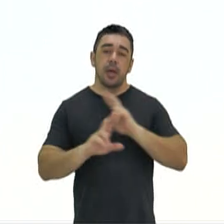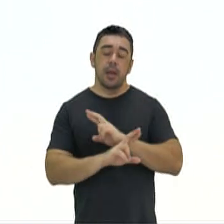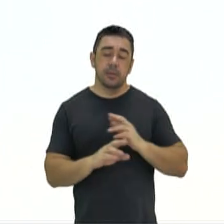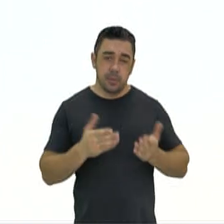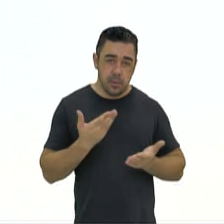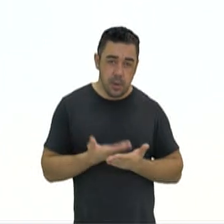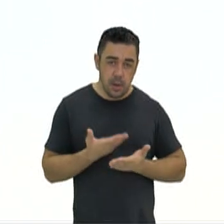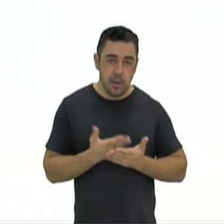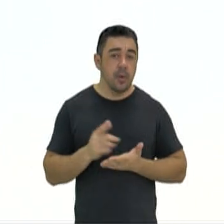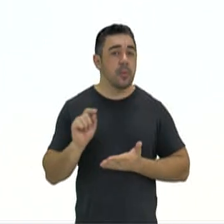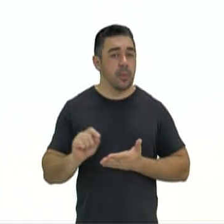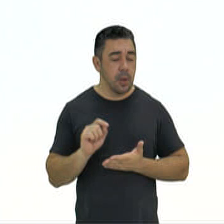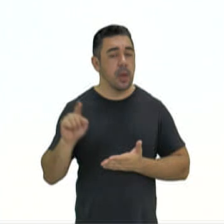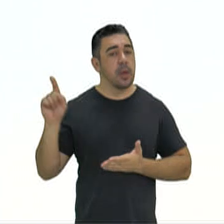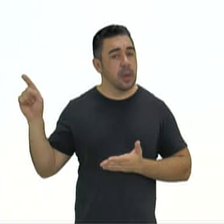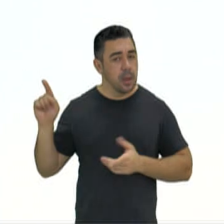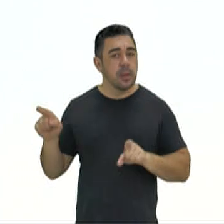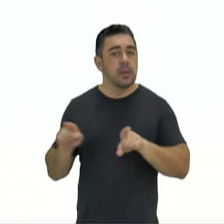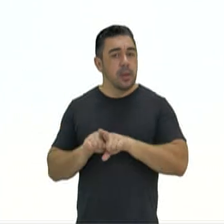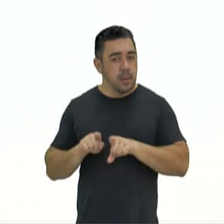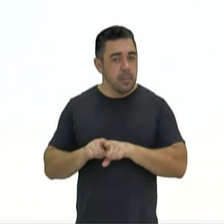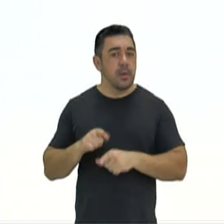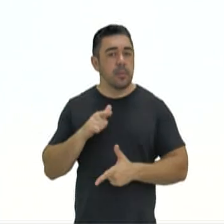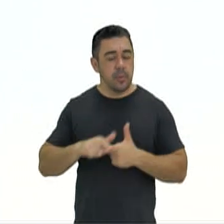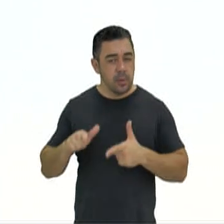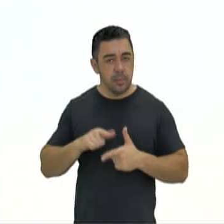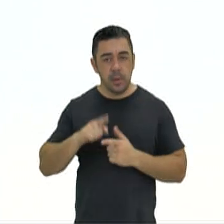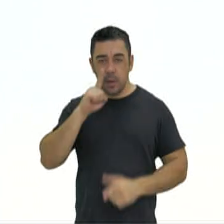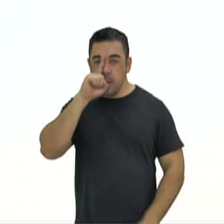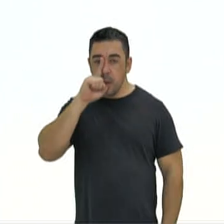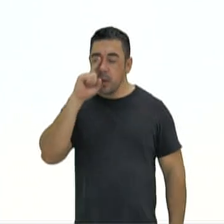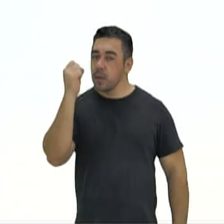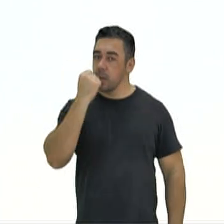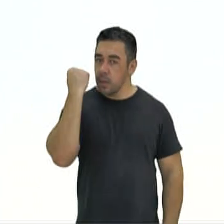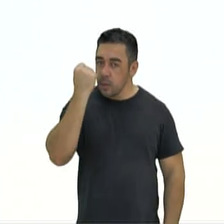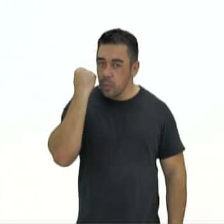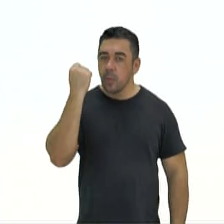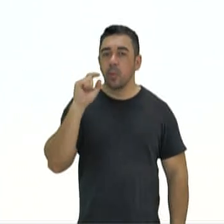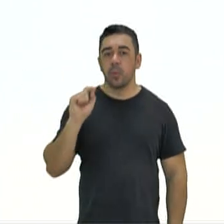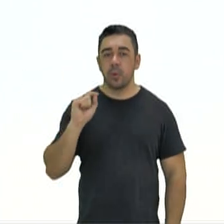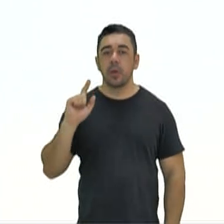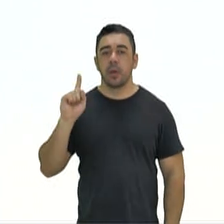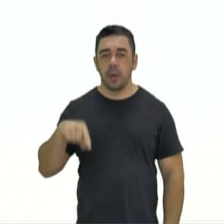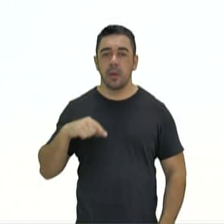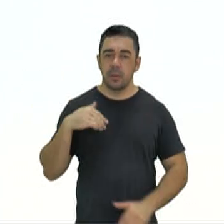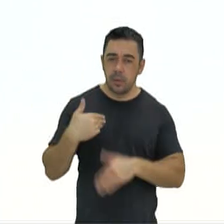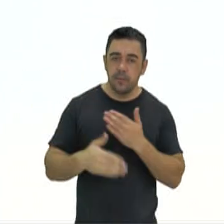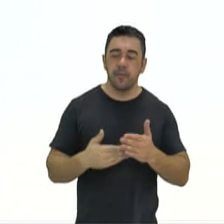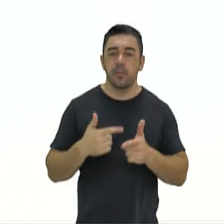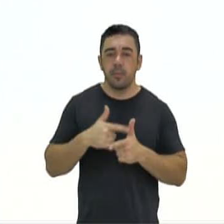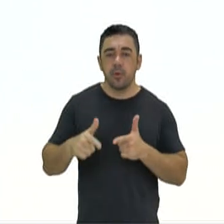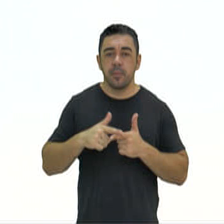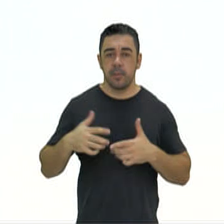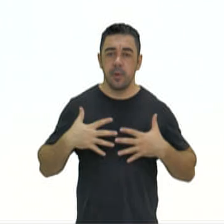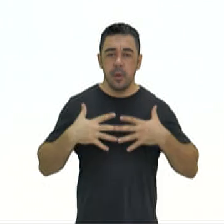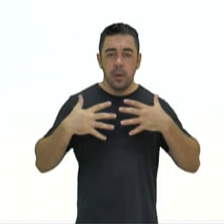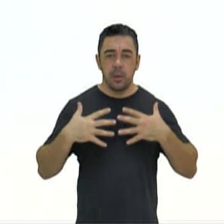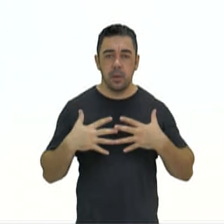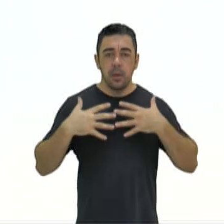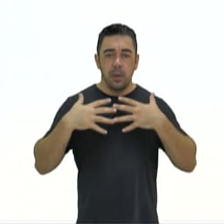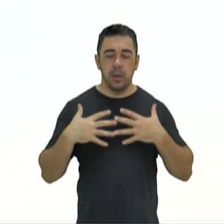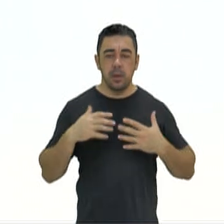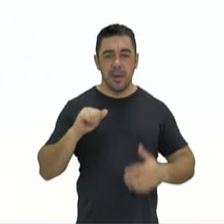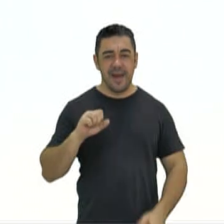aula, são também apontados como fatores de risco potenciais para o desenvolvimento de asma e para a